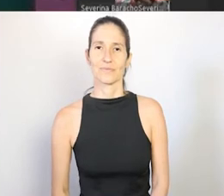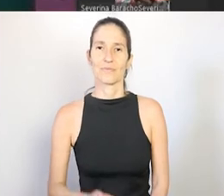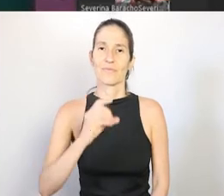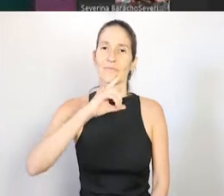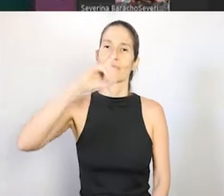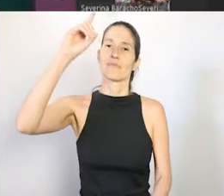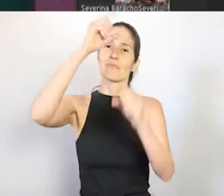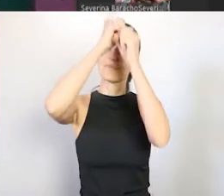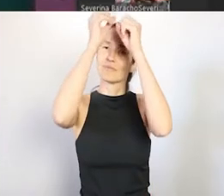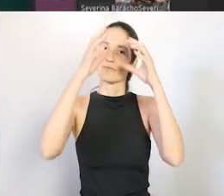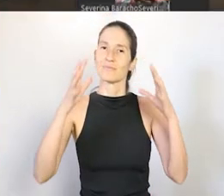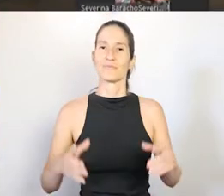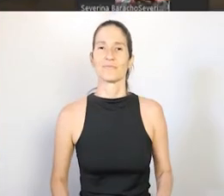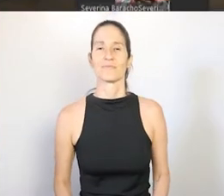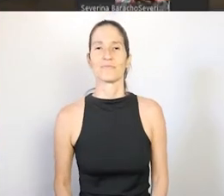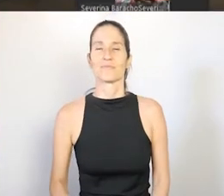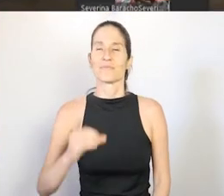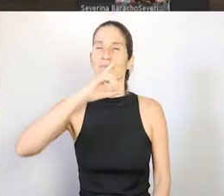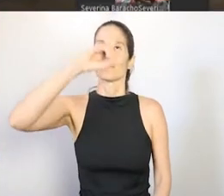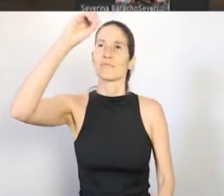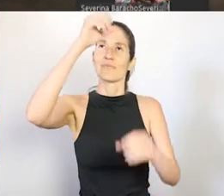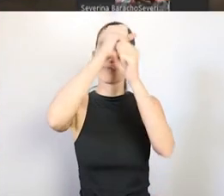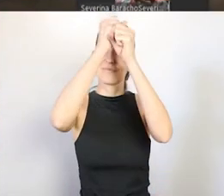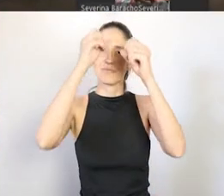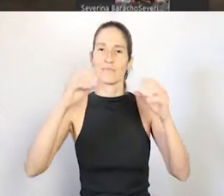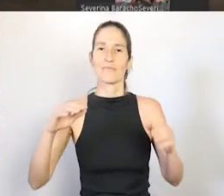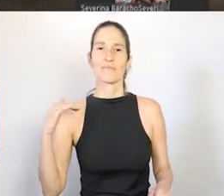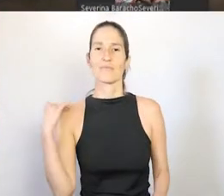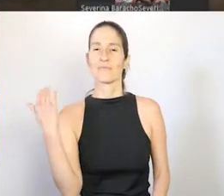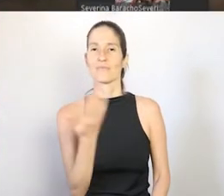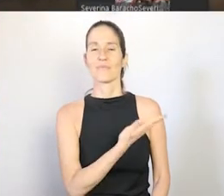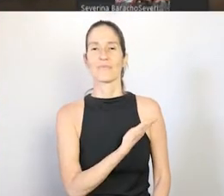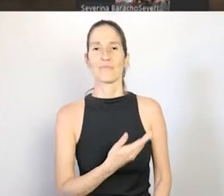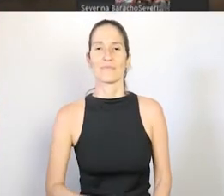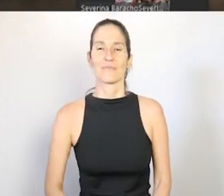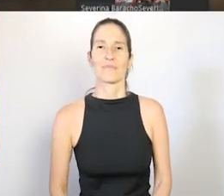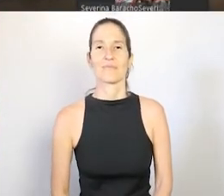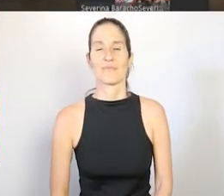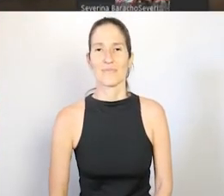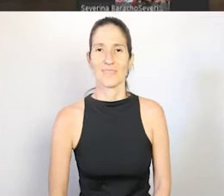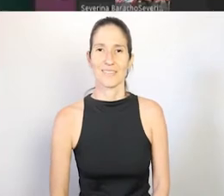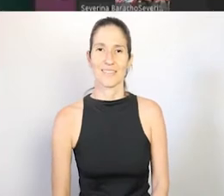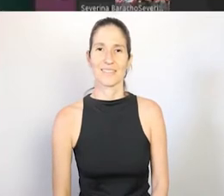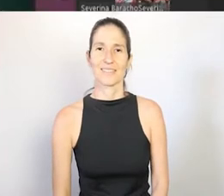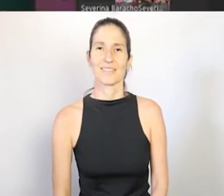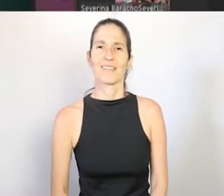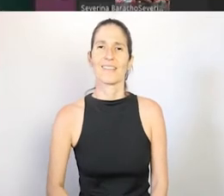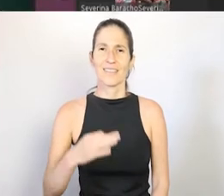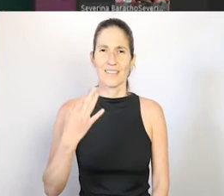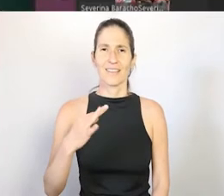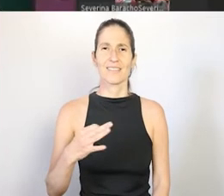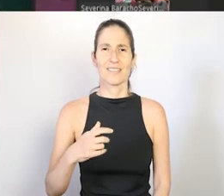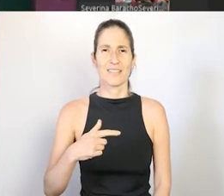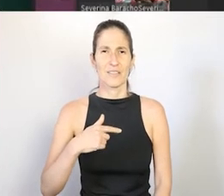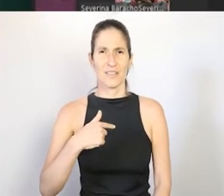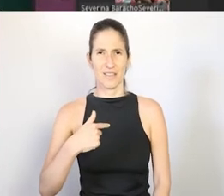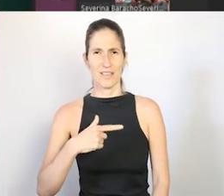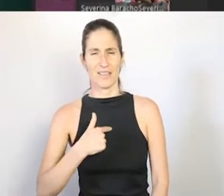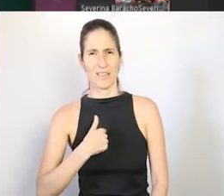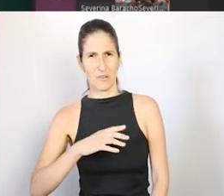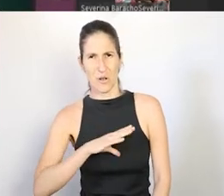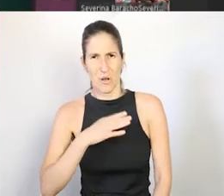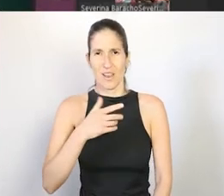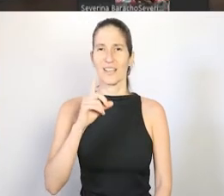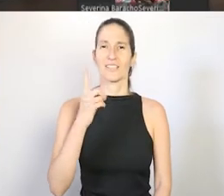Deus te abençoe. Deus abençoe a nós. Amém. É isso, eu não sou valente não, só sou um